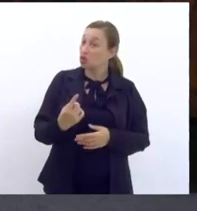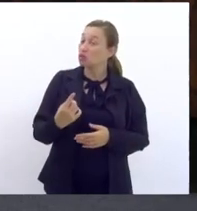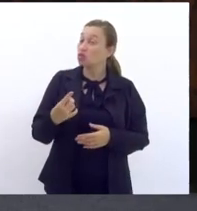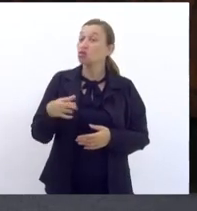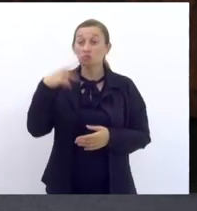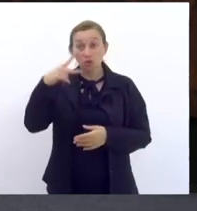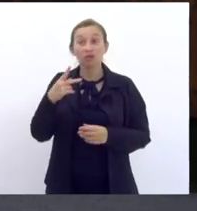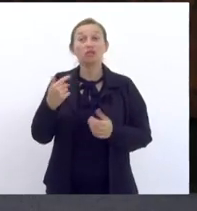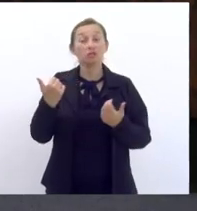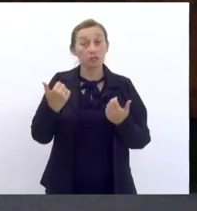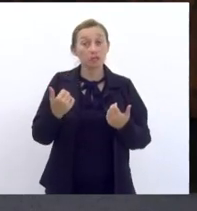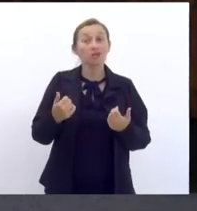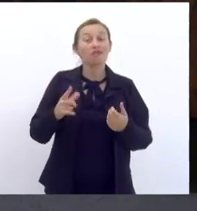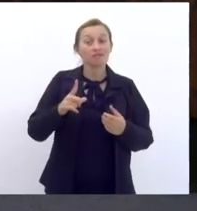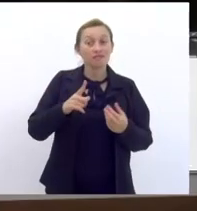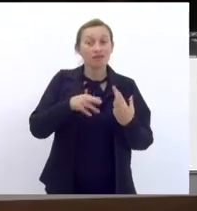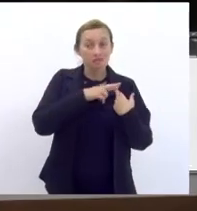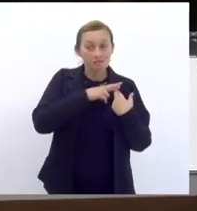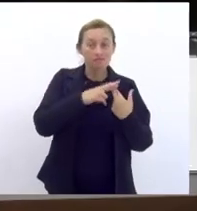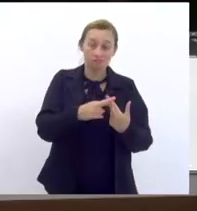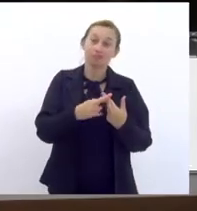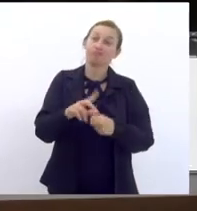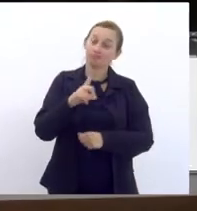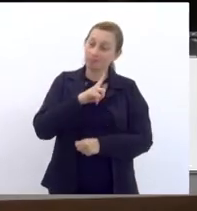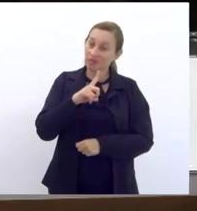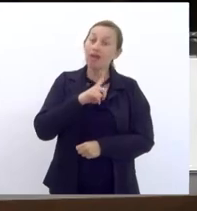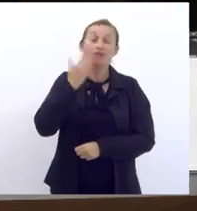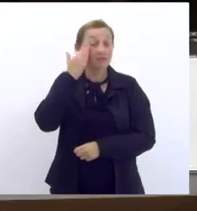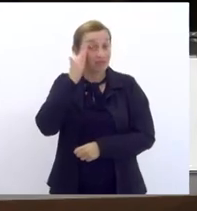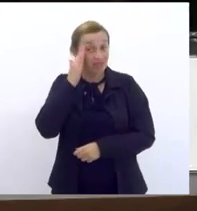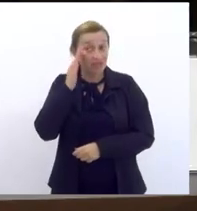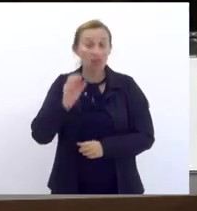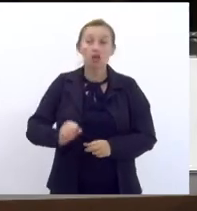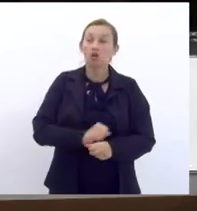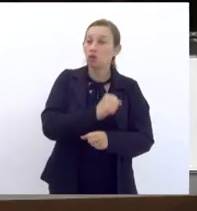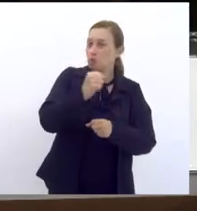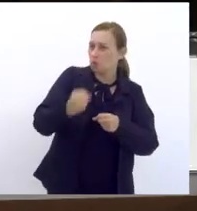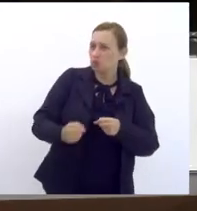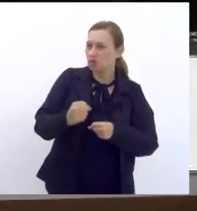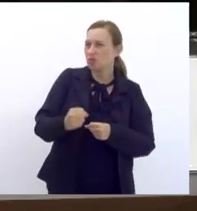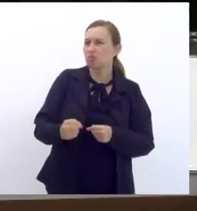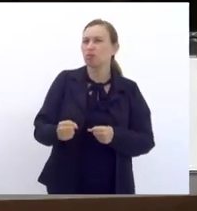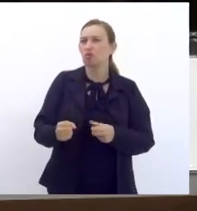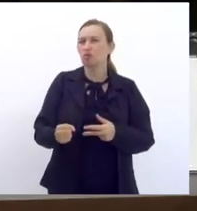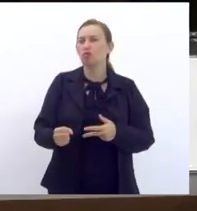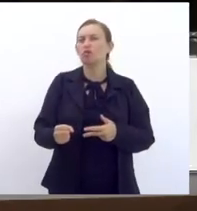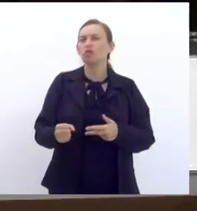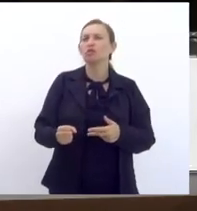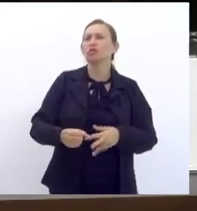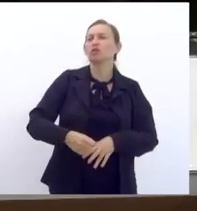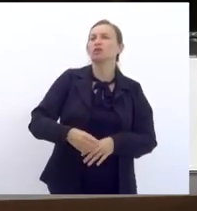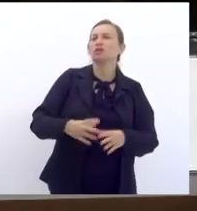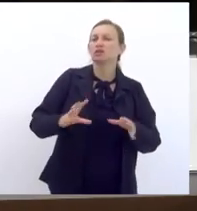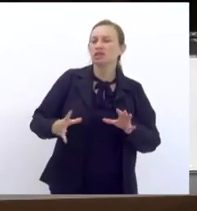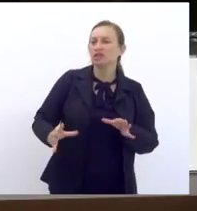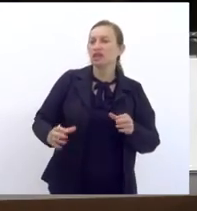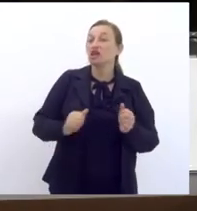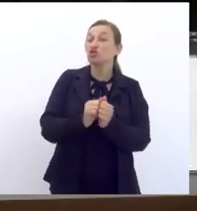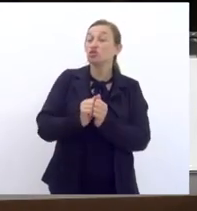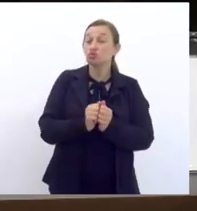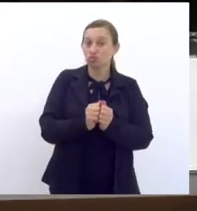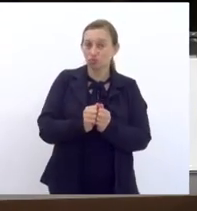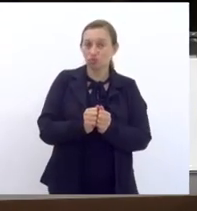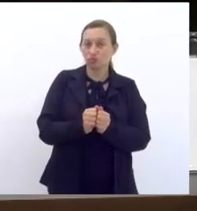que né temos que assumir e entender que o poder público e o terceiro setor tem que andar de mãos juntas